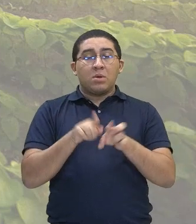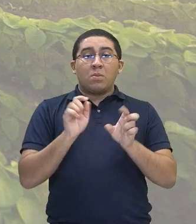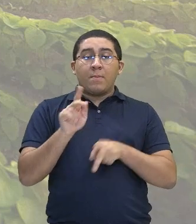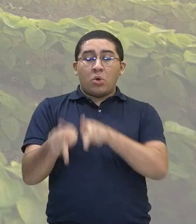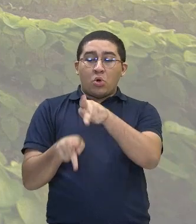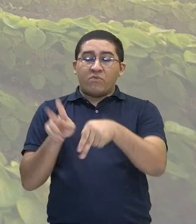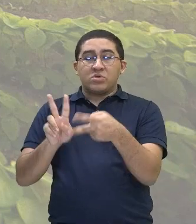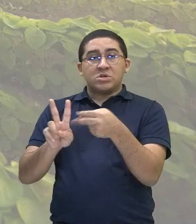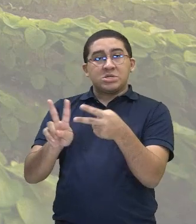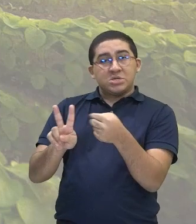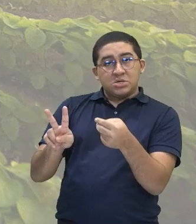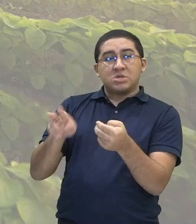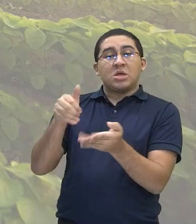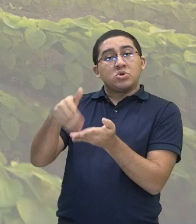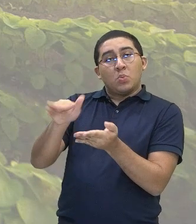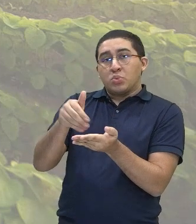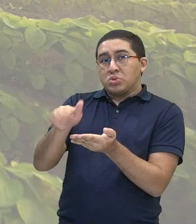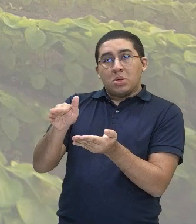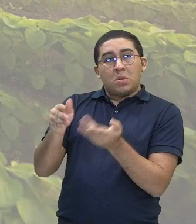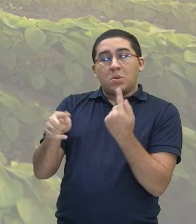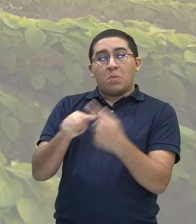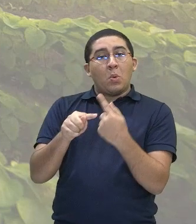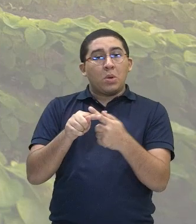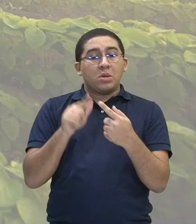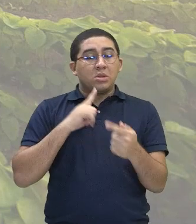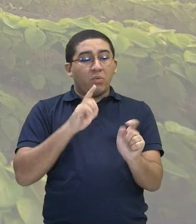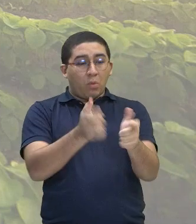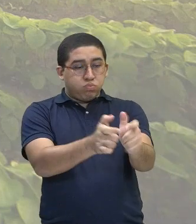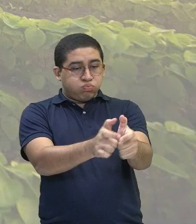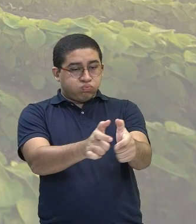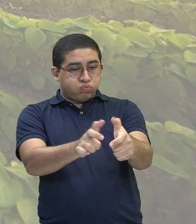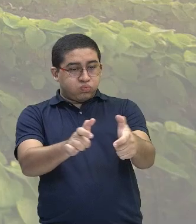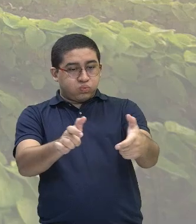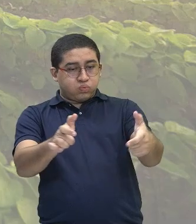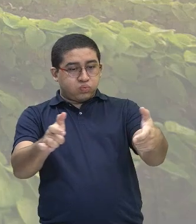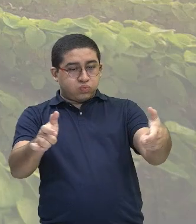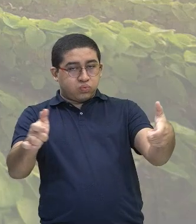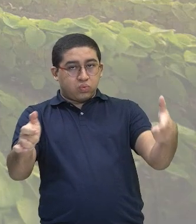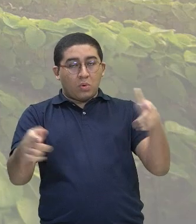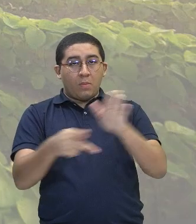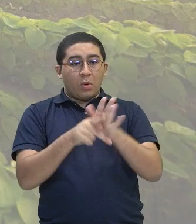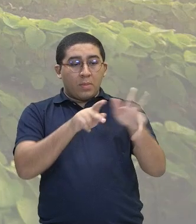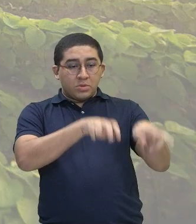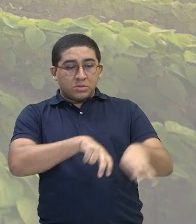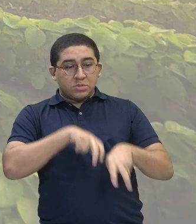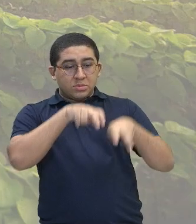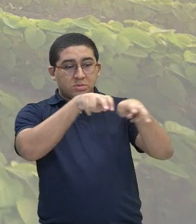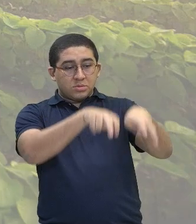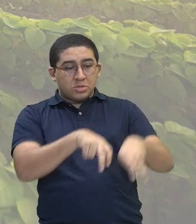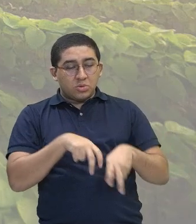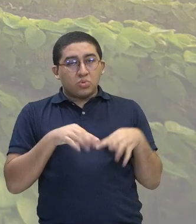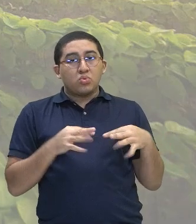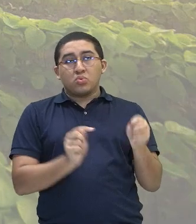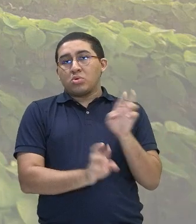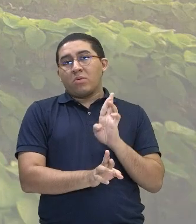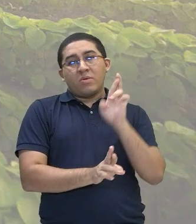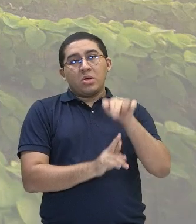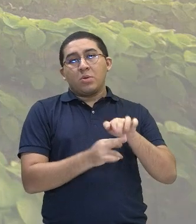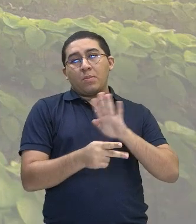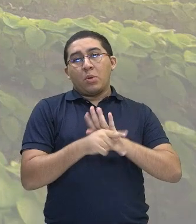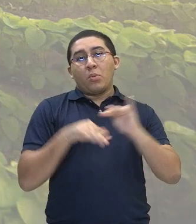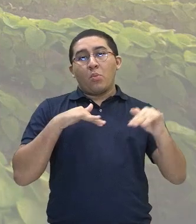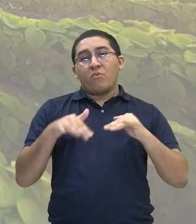e ribeirinhos por essa expansão também da soja e da pecuária, tudo relacionado a esses grandes